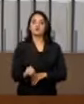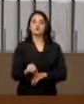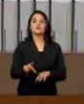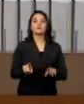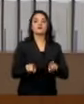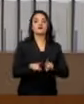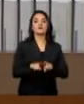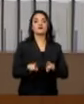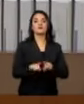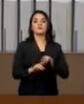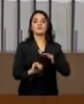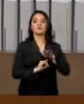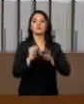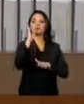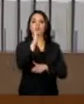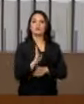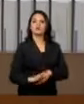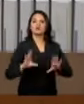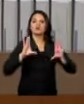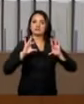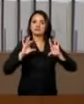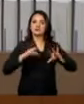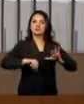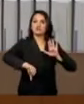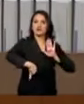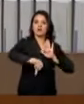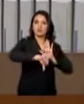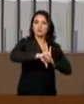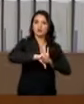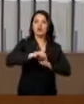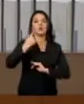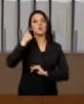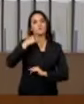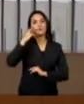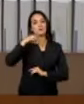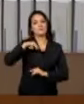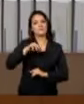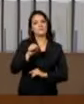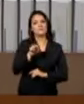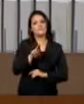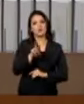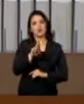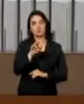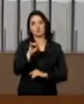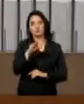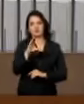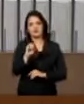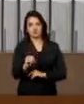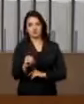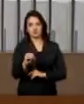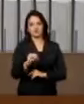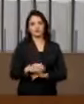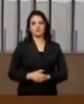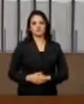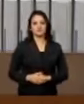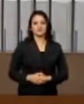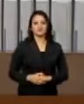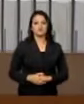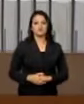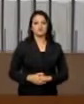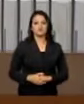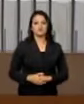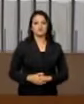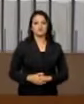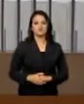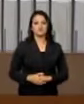Instituto Brasileiro de Ciências Criminais, IBCCRIM, o doutor Maurício Stegman Dieter. E,